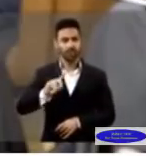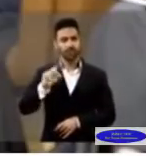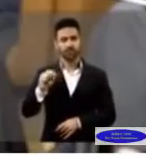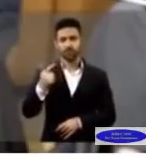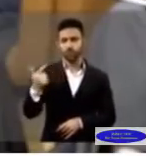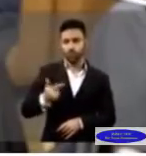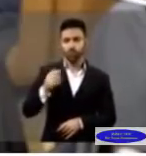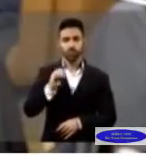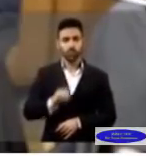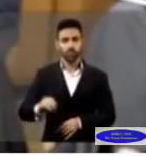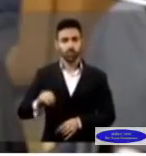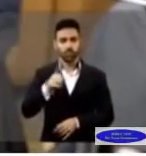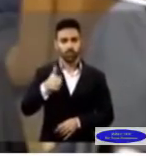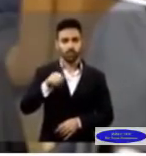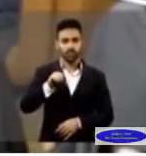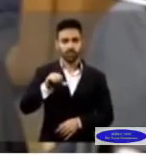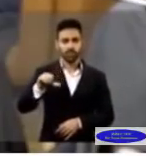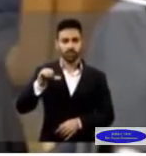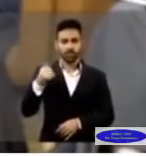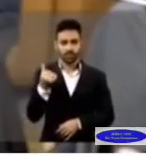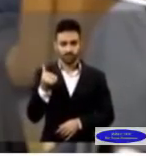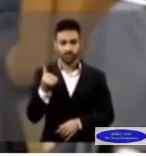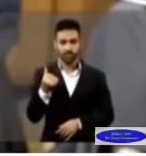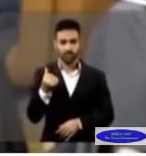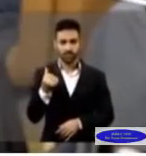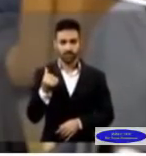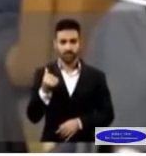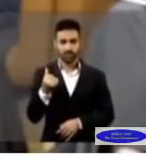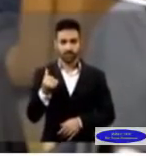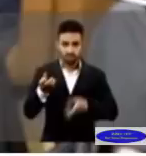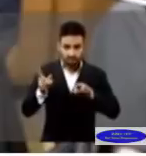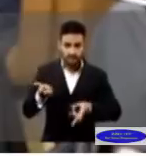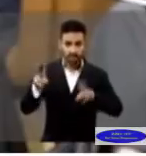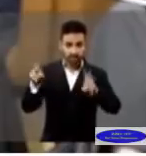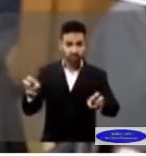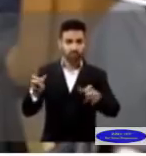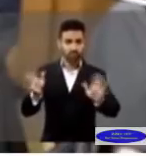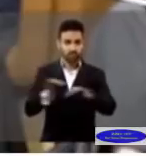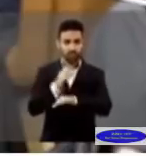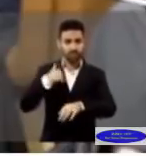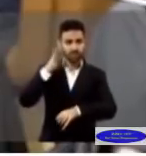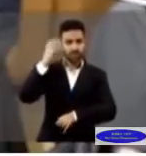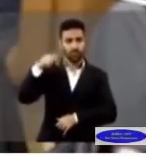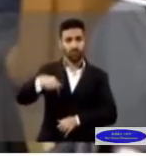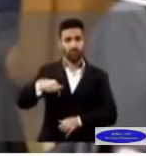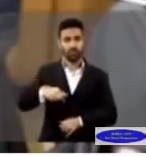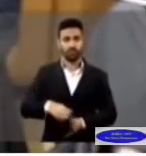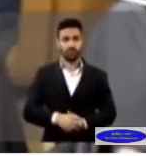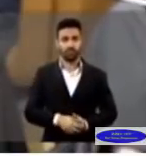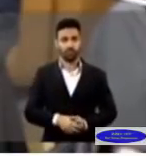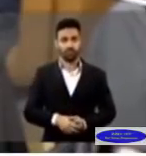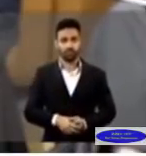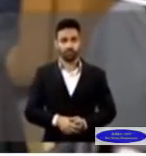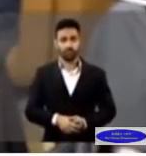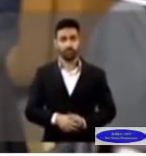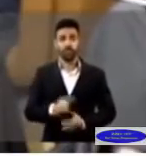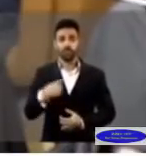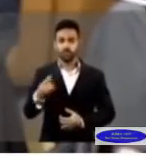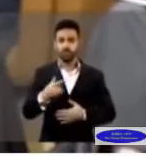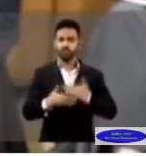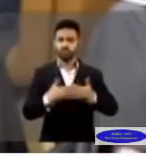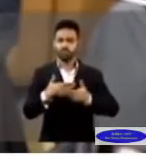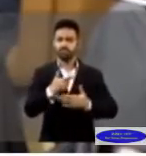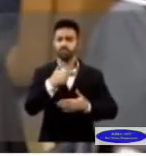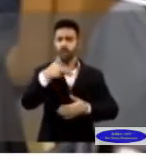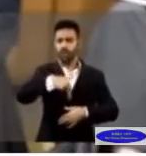foi exatamente esta questão. A questão foi posta ali e a Corte Especial do STJ rechaçou a